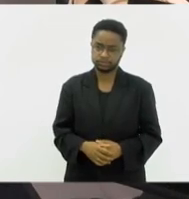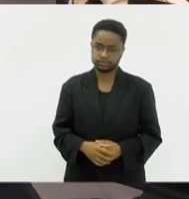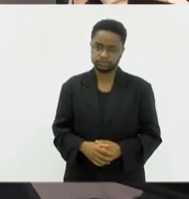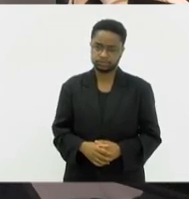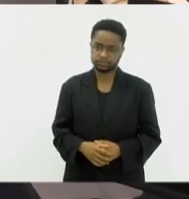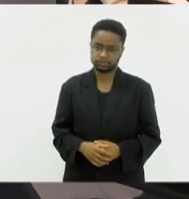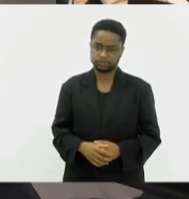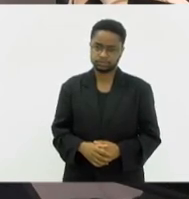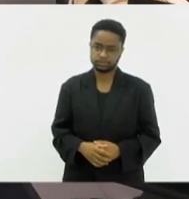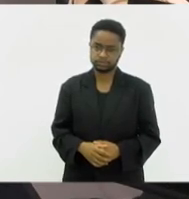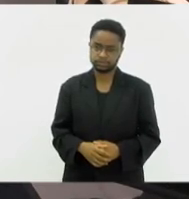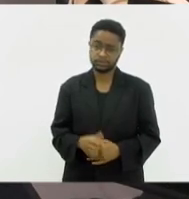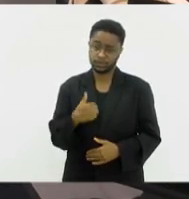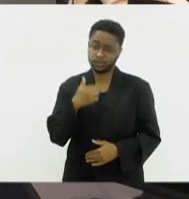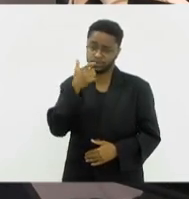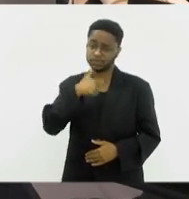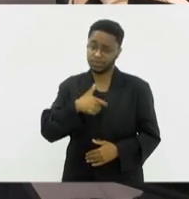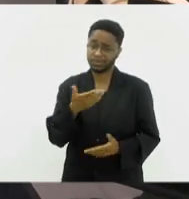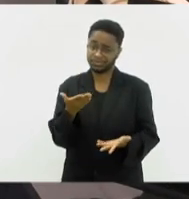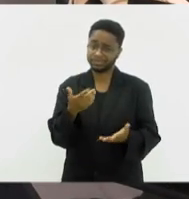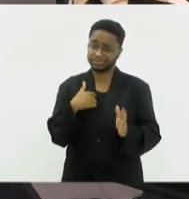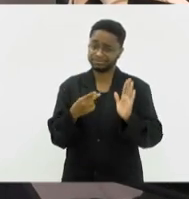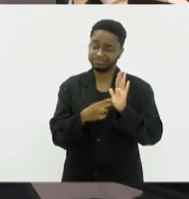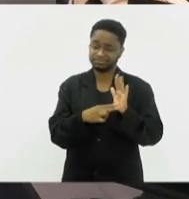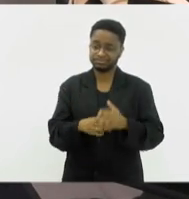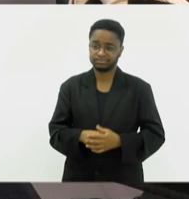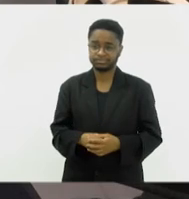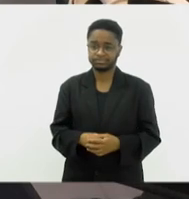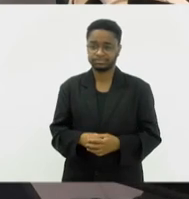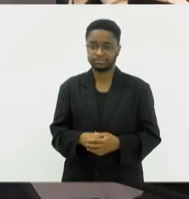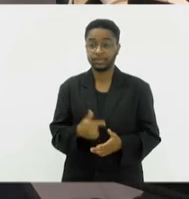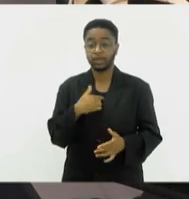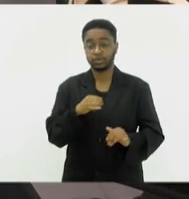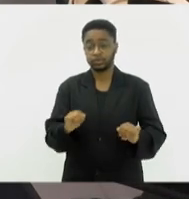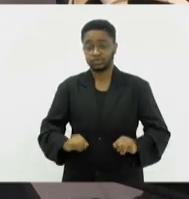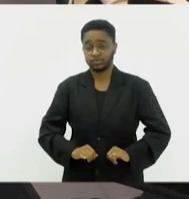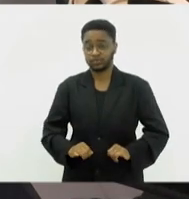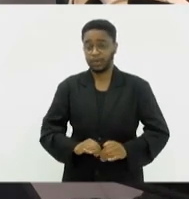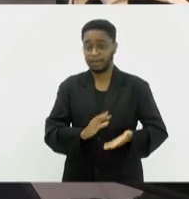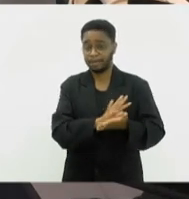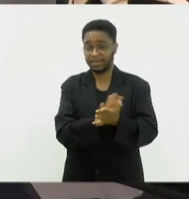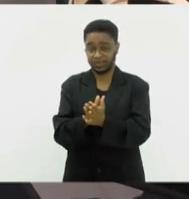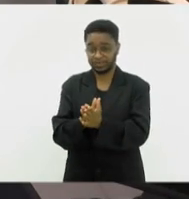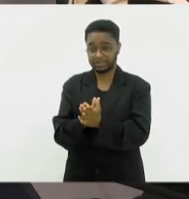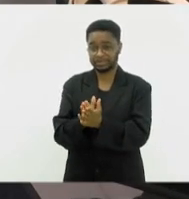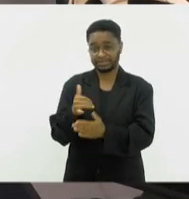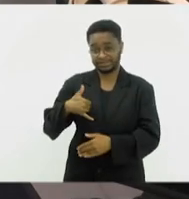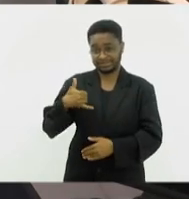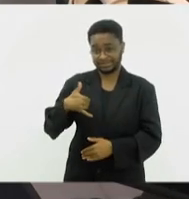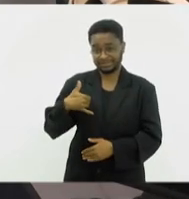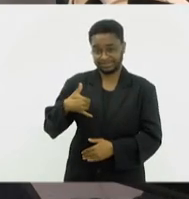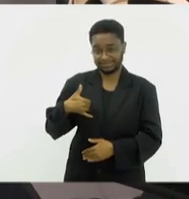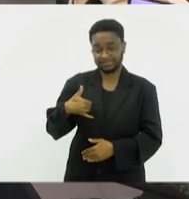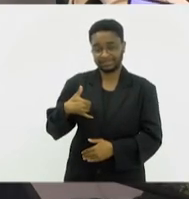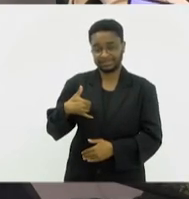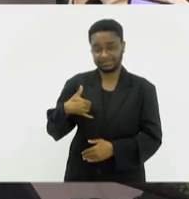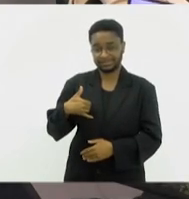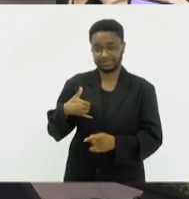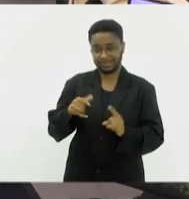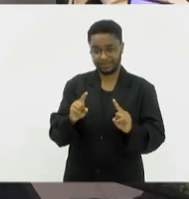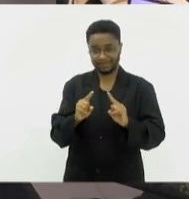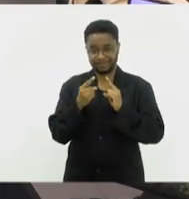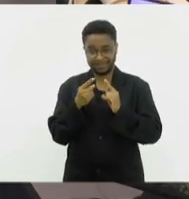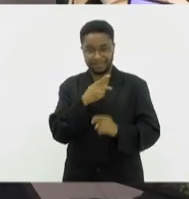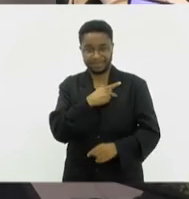figura? Eu sou, eu admito. Mesmo sofrendo o preconceito e a discriminação face ao etarismo da presidente